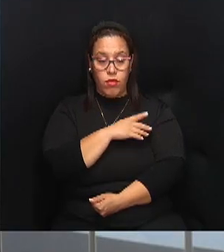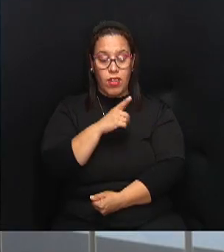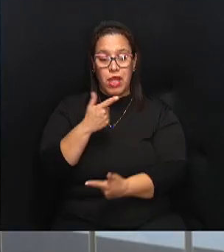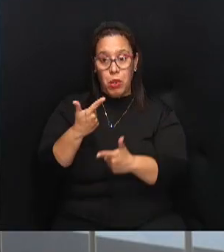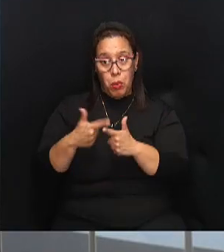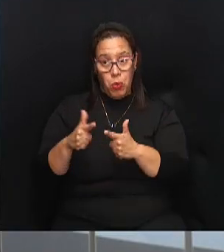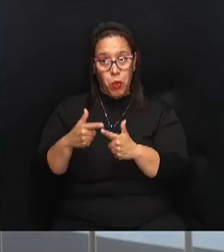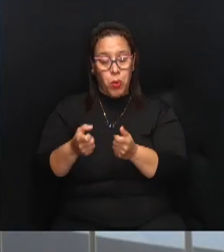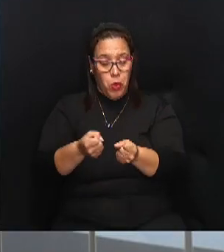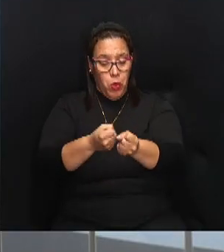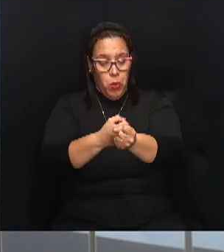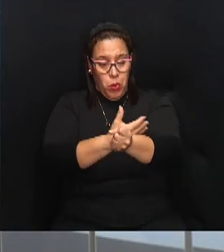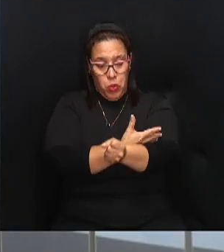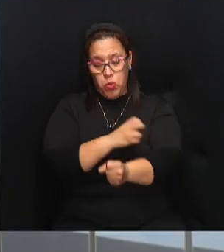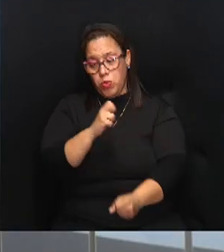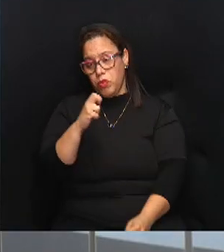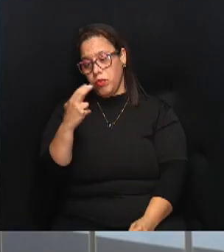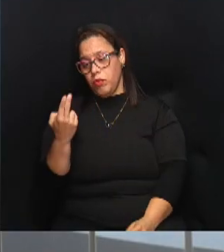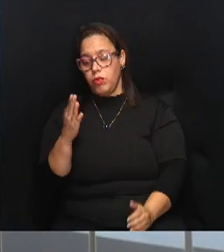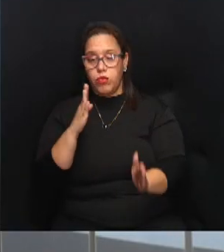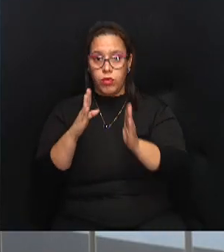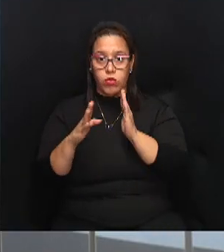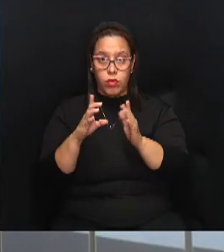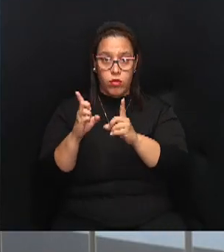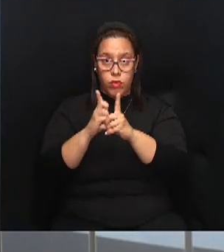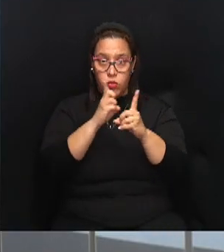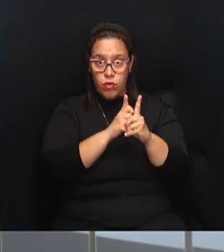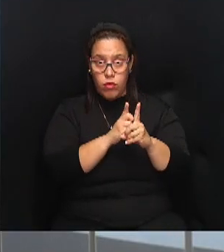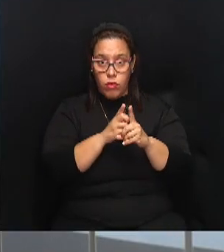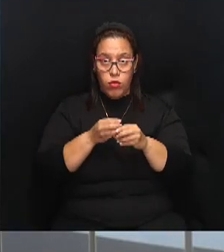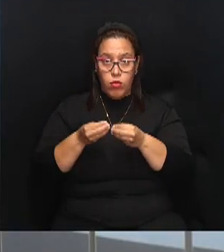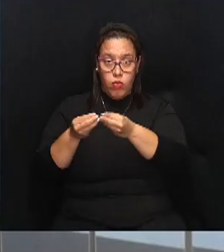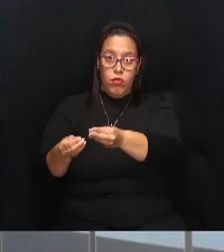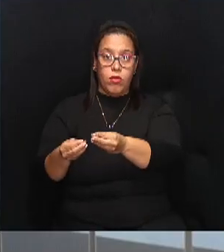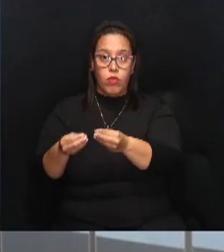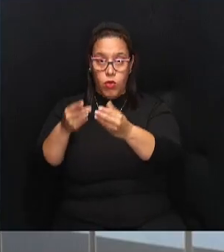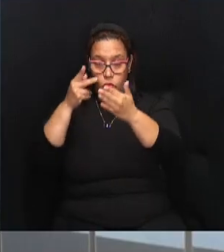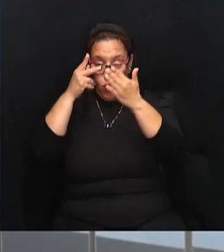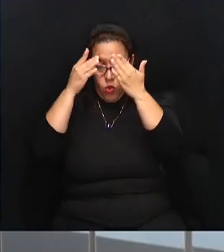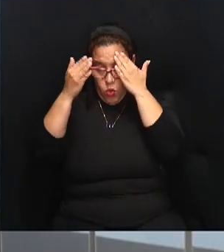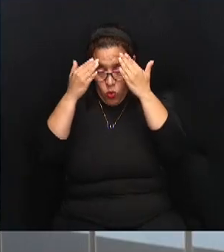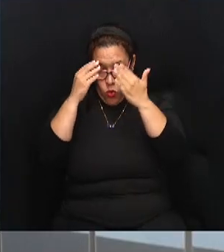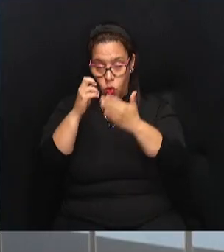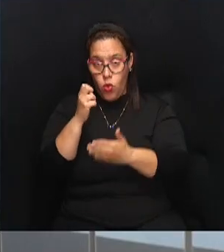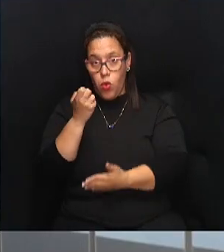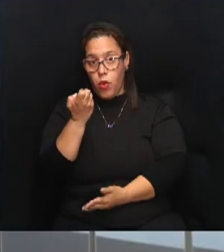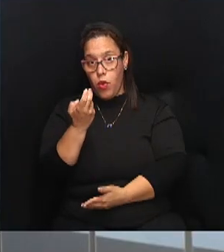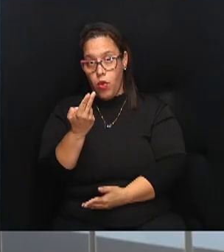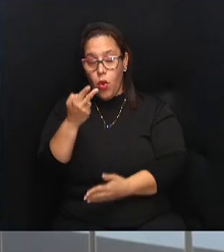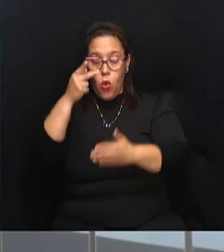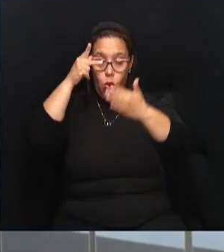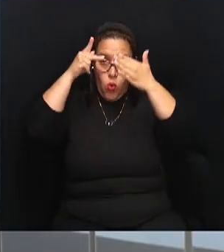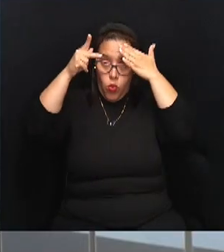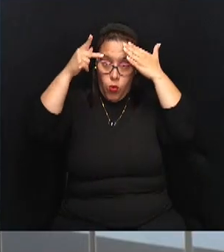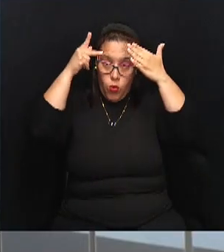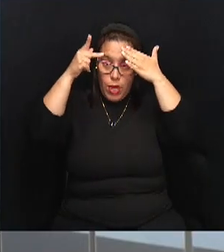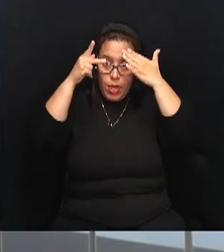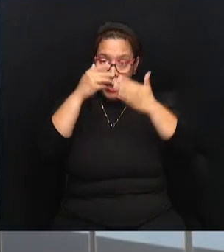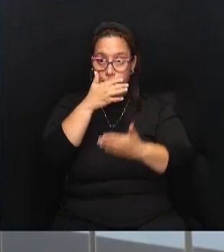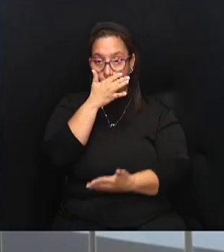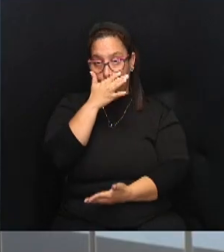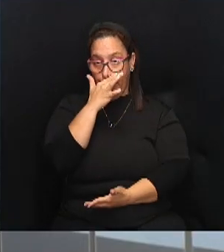problema emocional ou durante o atendimento à ocorrência, ele é encaminhado para o psicólogo ou, se for o caso, para o psiquiatra.